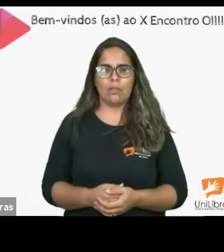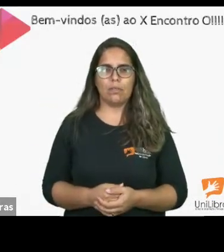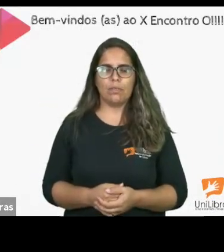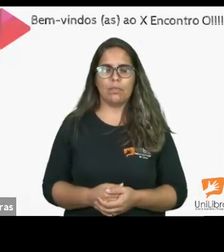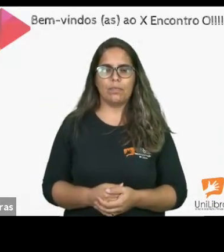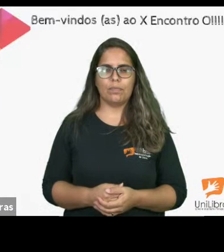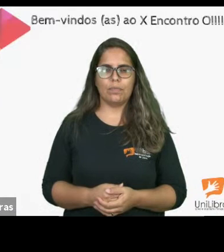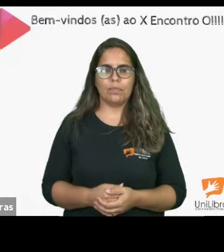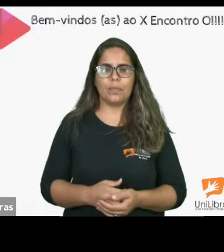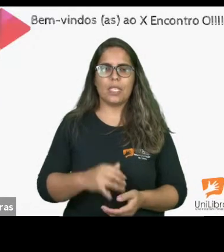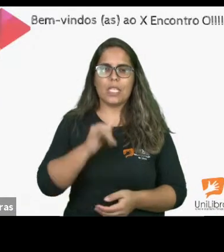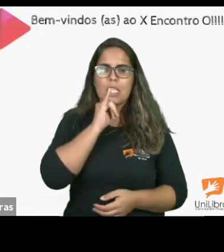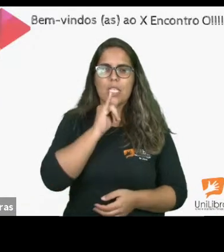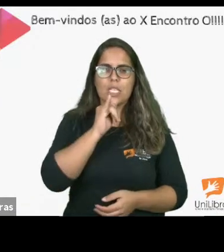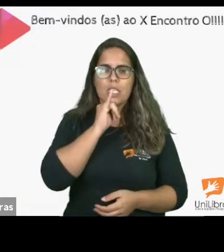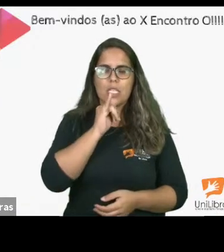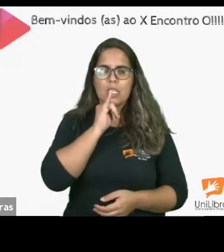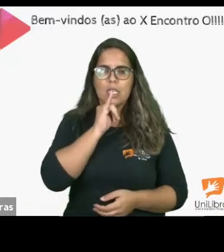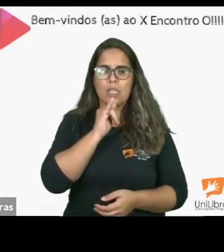exemplificar